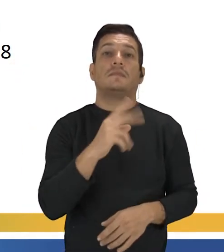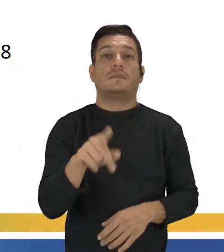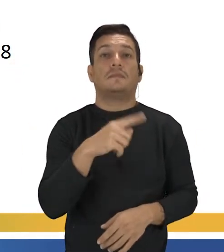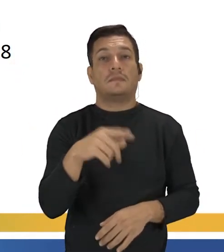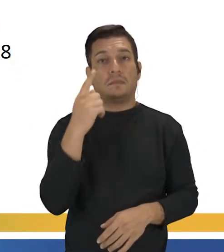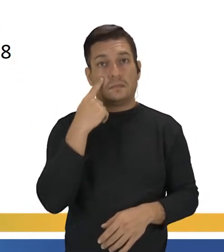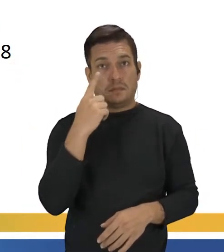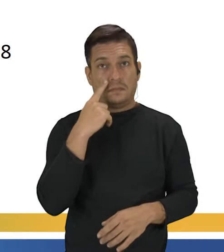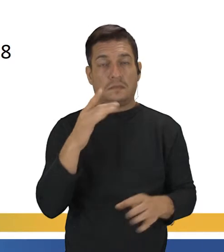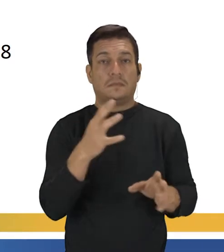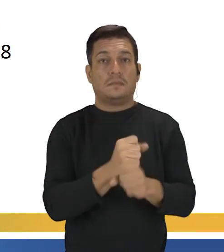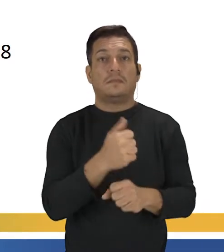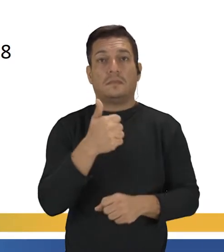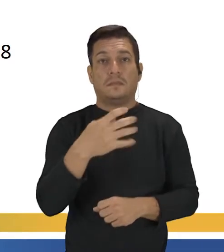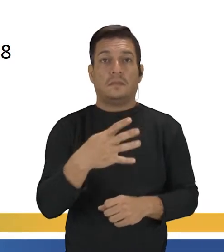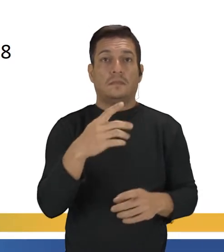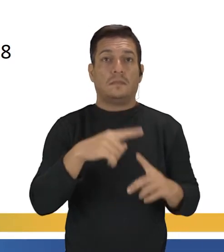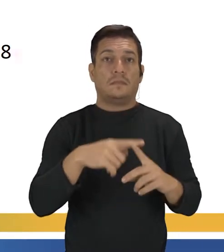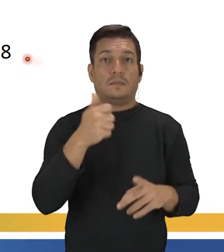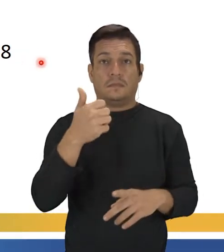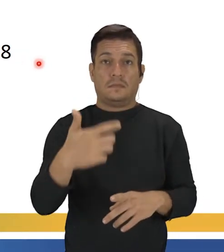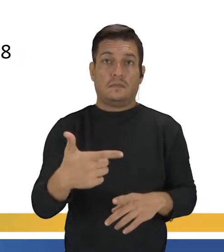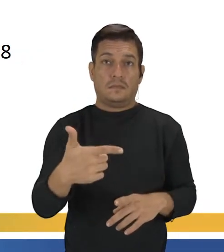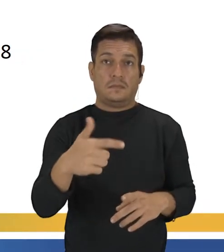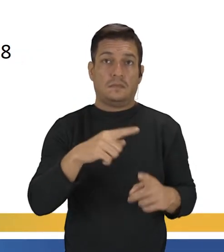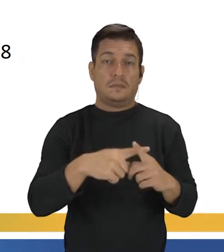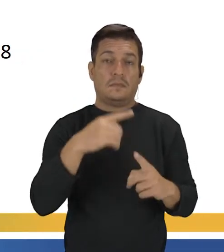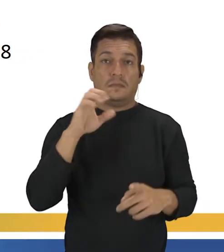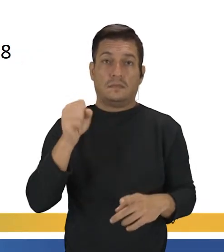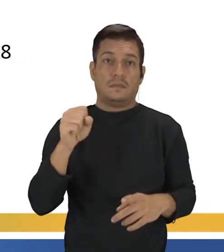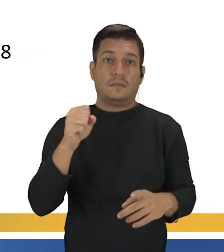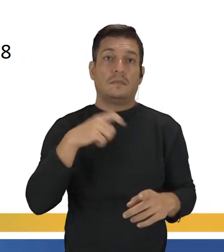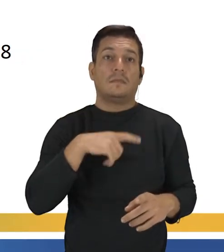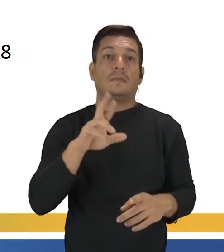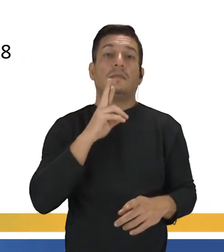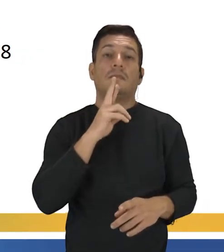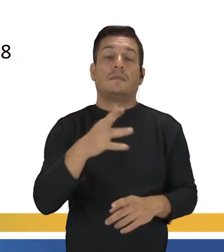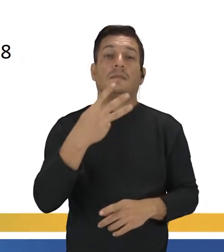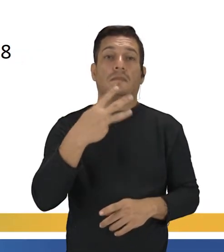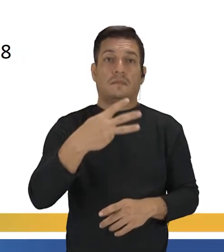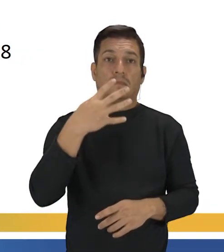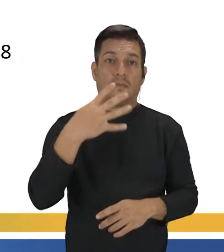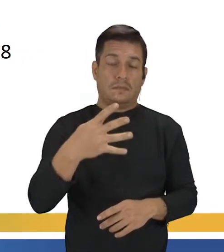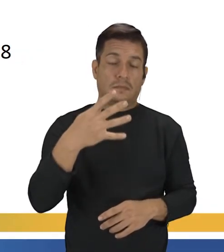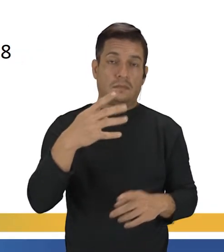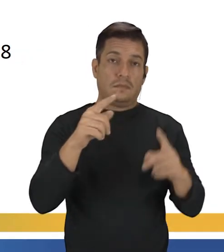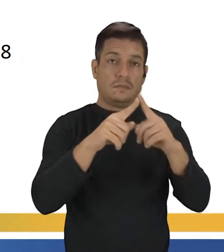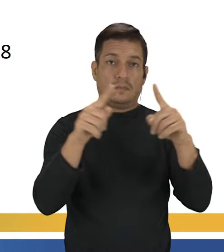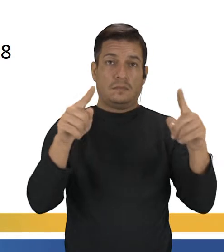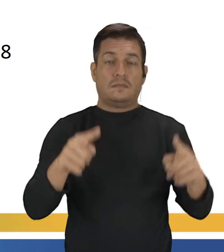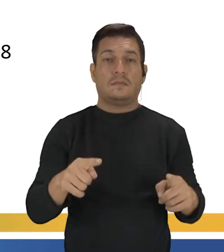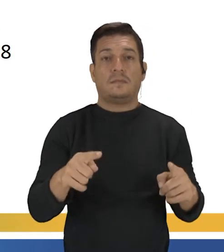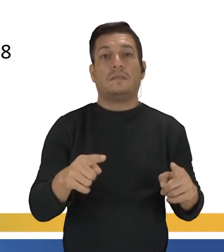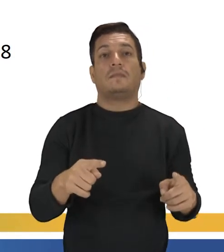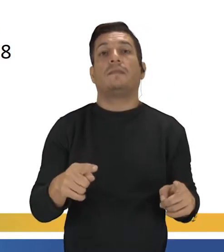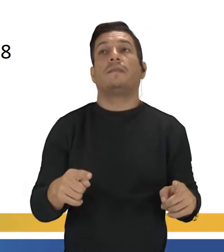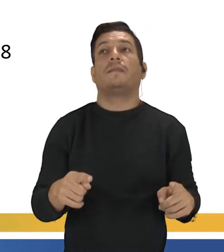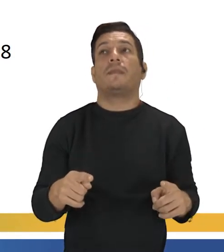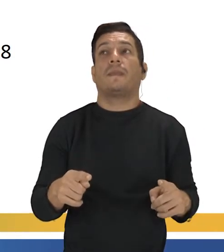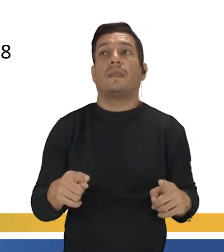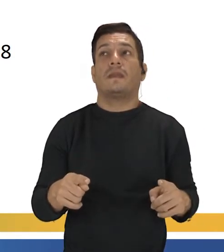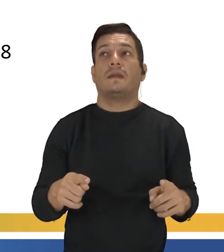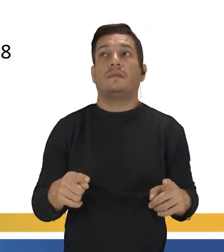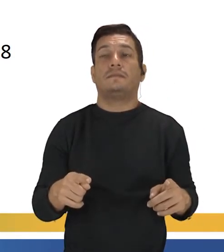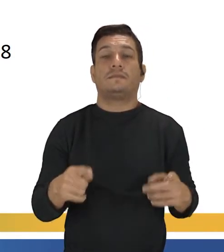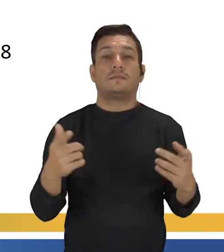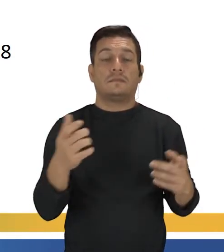vai fazer a soma do 14 mais o 12 mais o 8, que vai nos dar 34 funcionários.